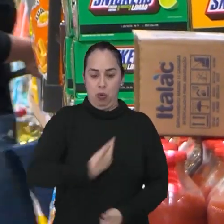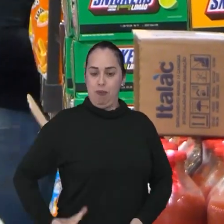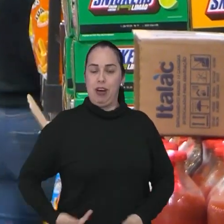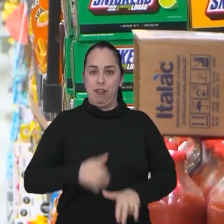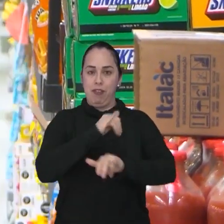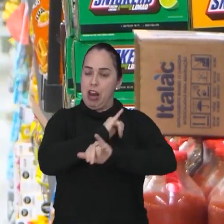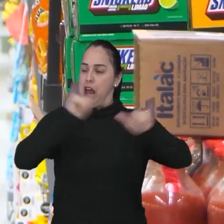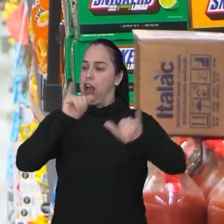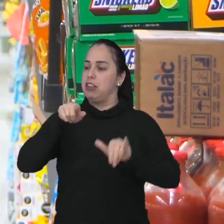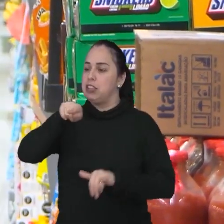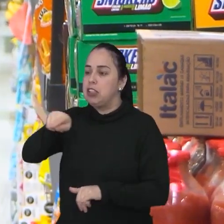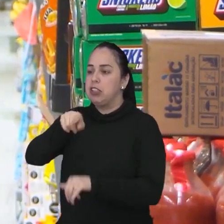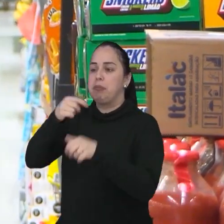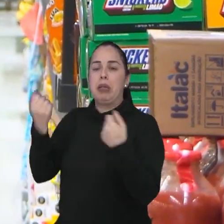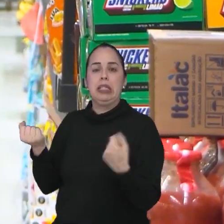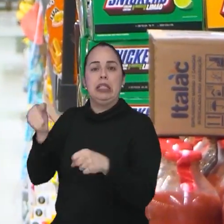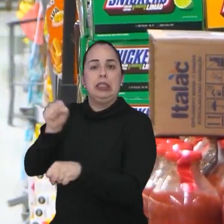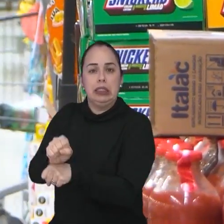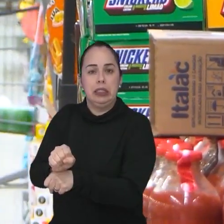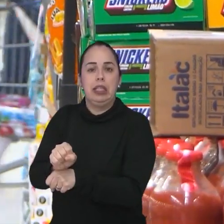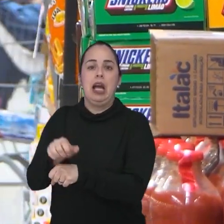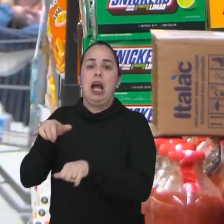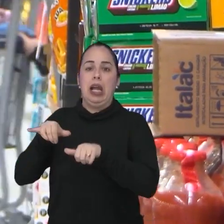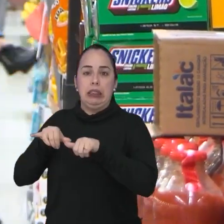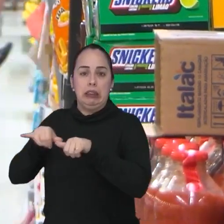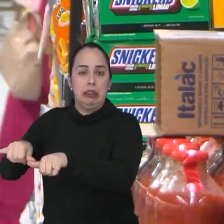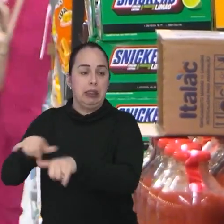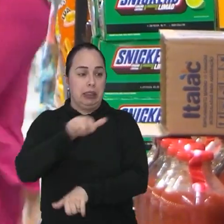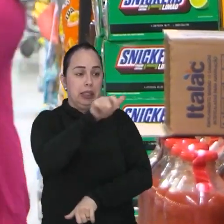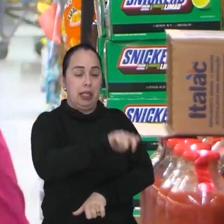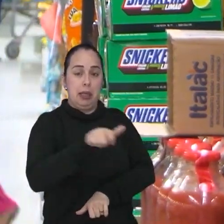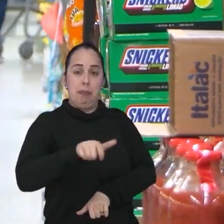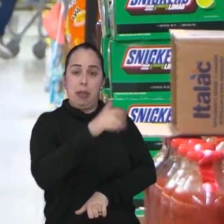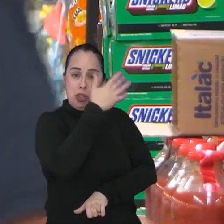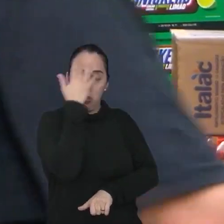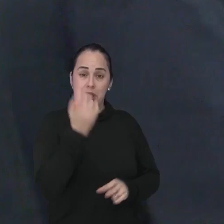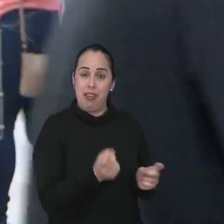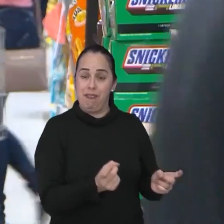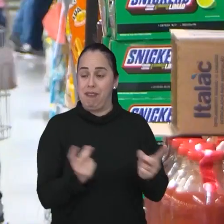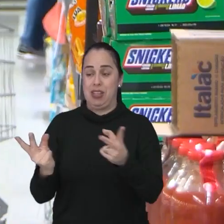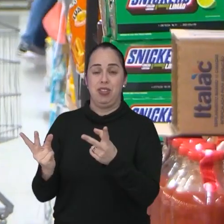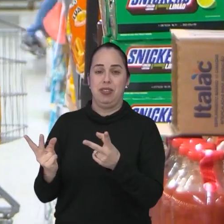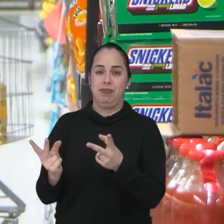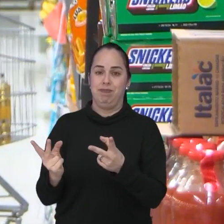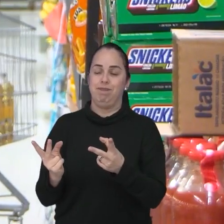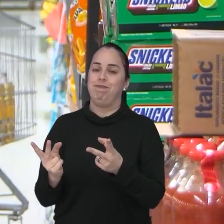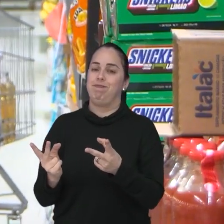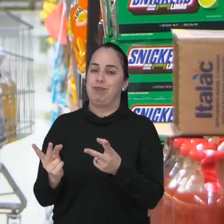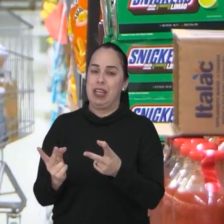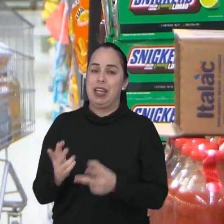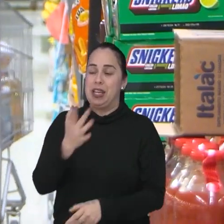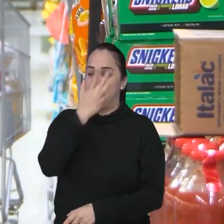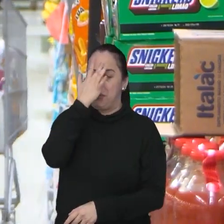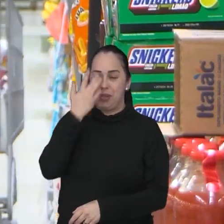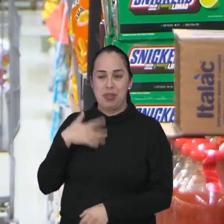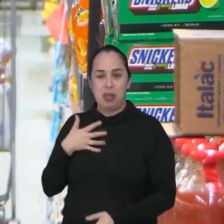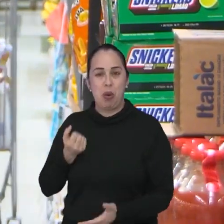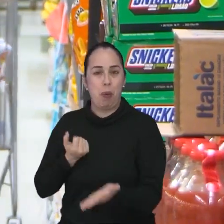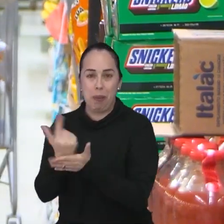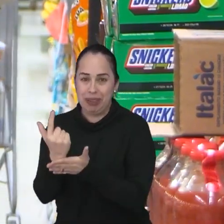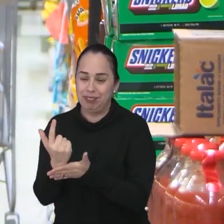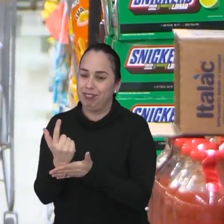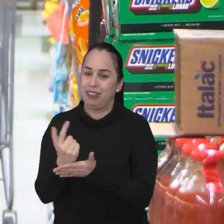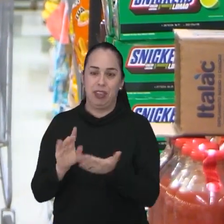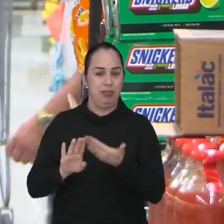federal. Essa dinâmica dificultava a relação entre supermercados e fornecedores e afastava ainda mais